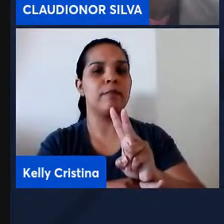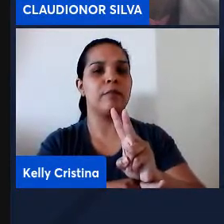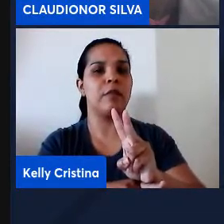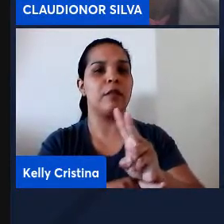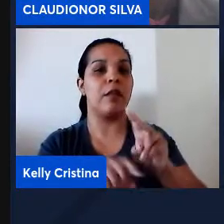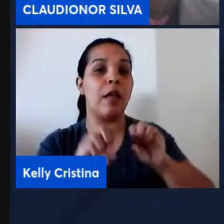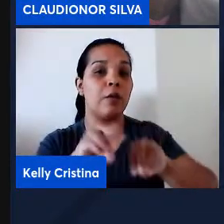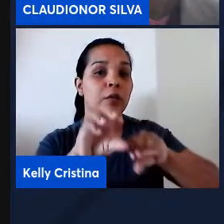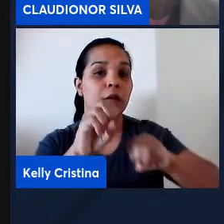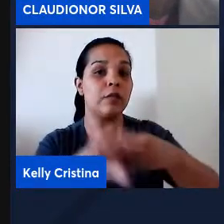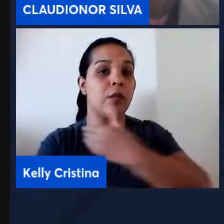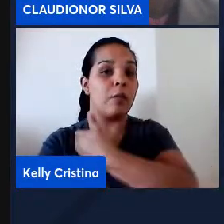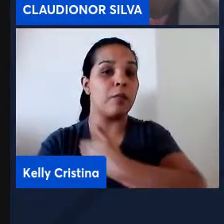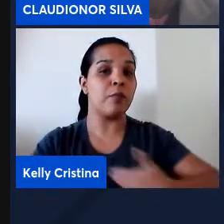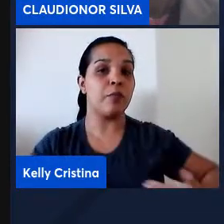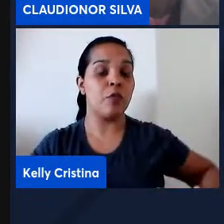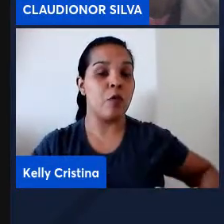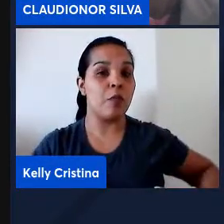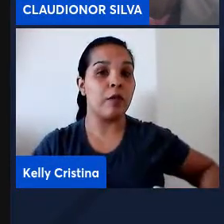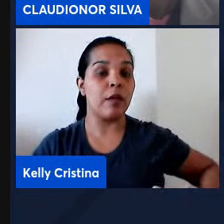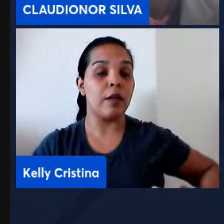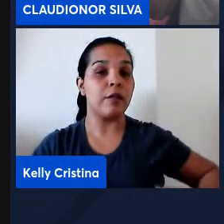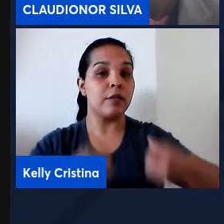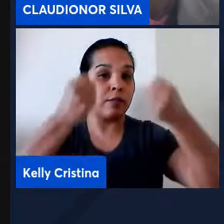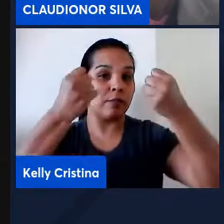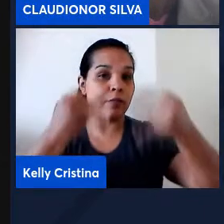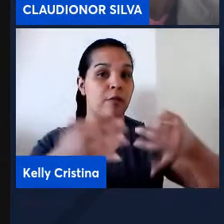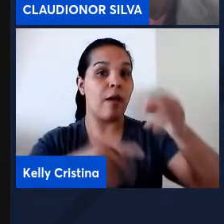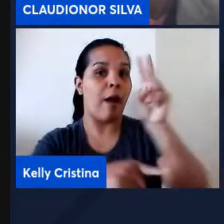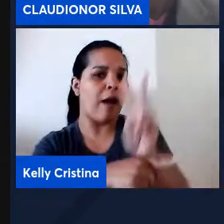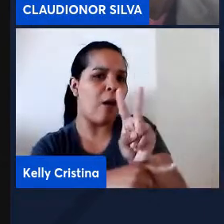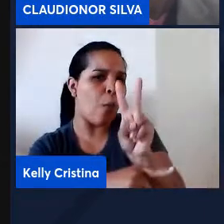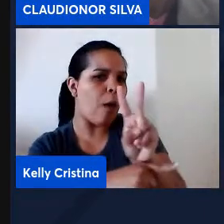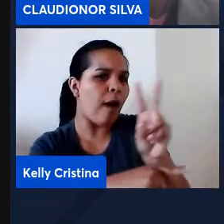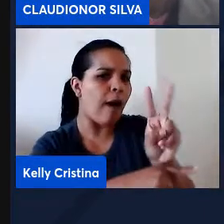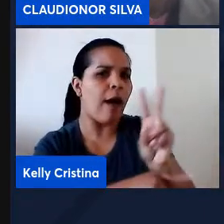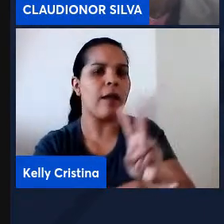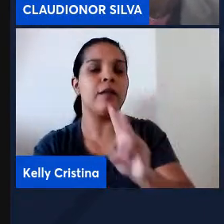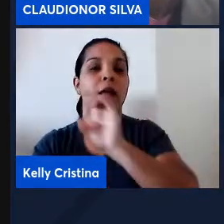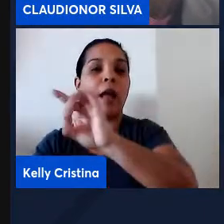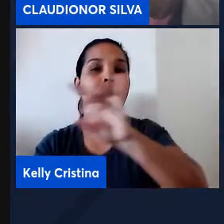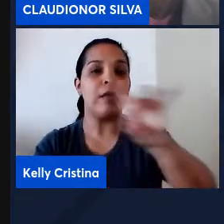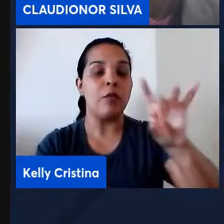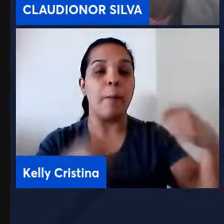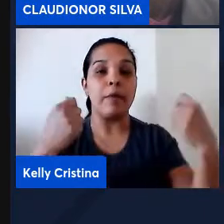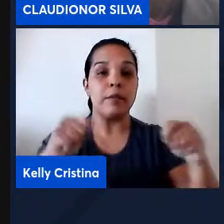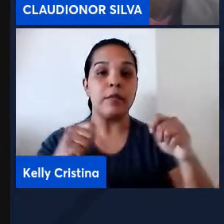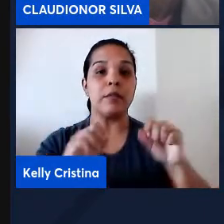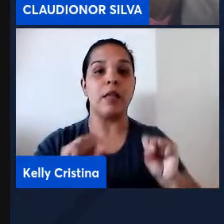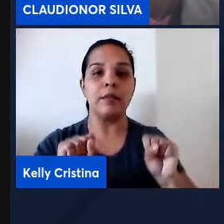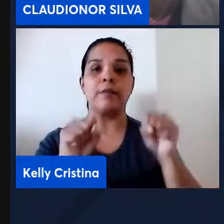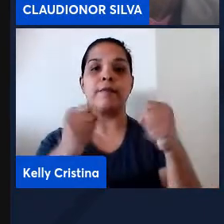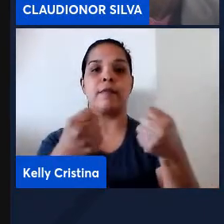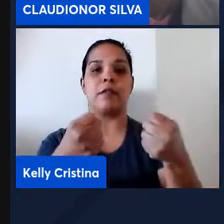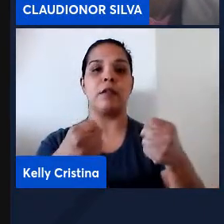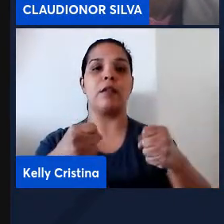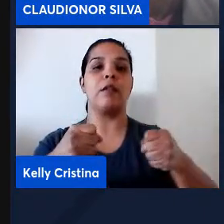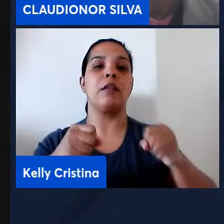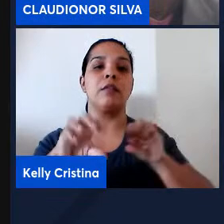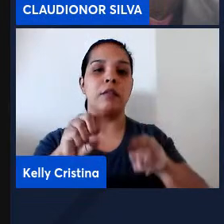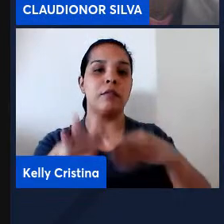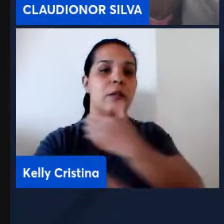educação pública, e eu digo guardião porque cada um de nós temos que atuar na defesa da educação pública em todos os